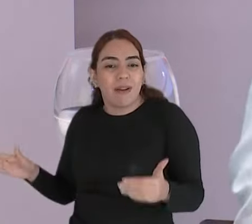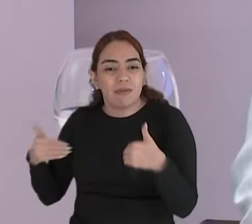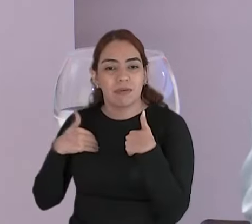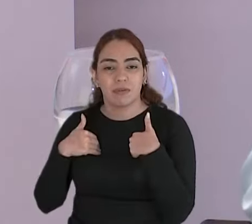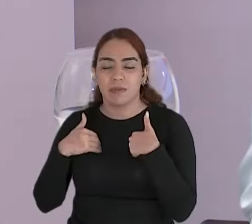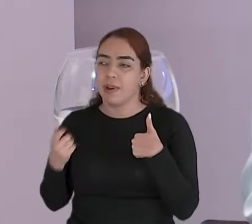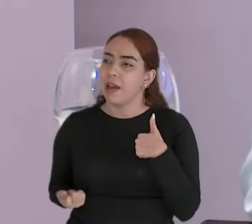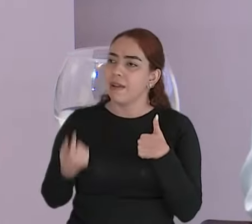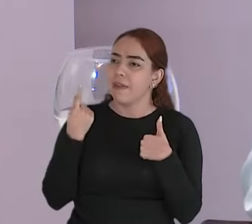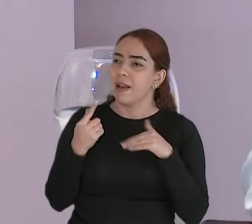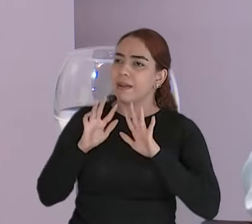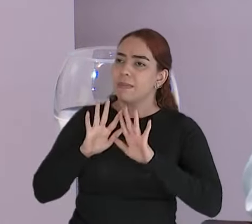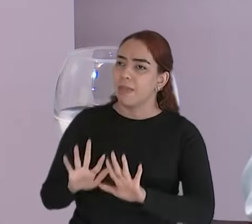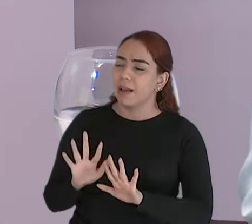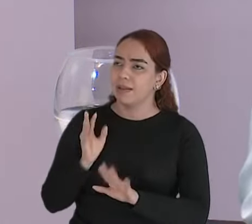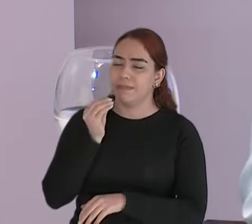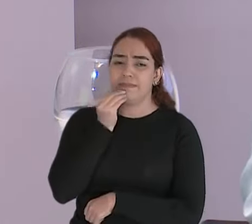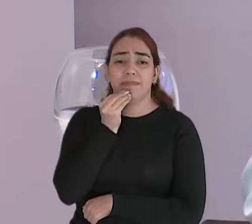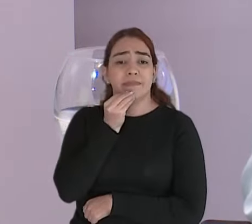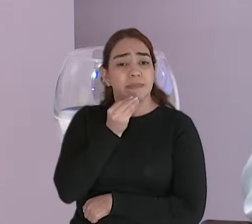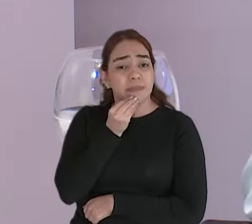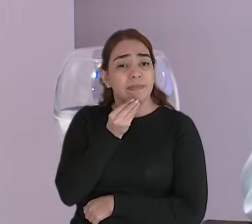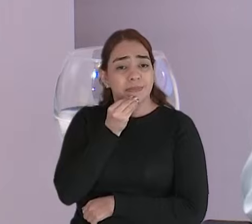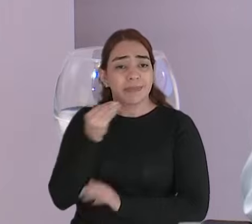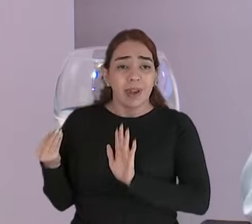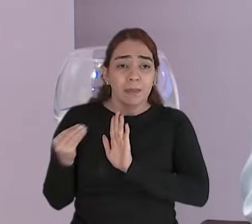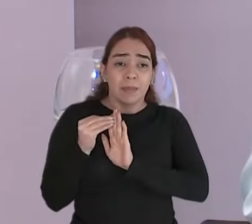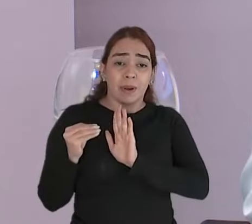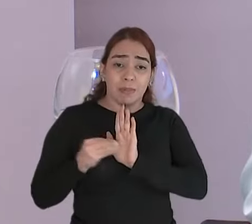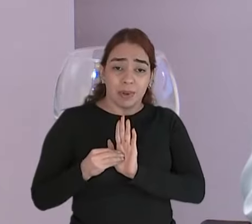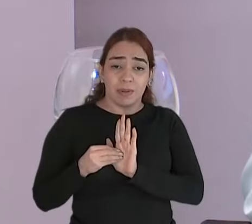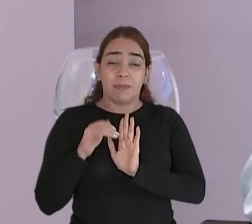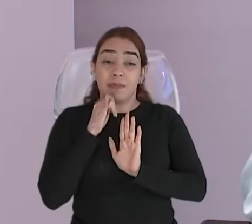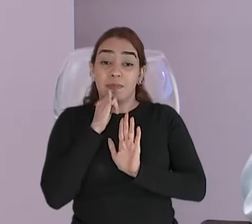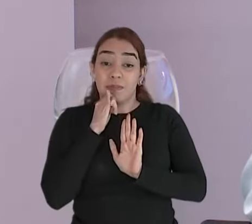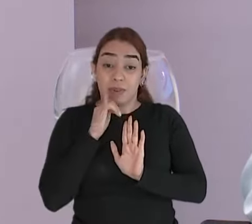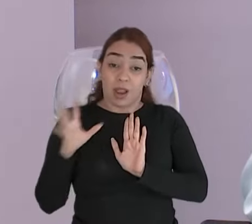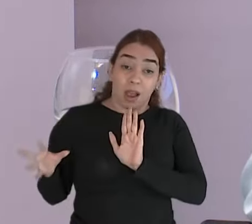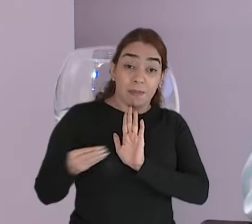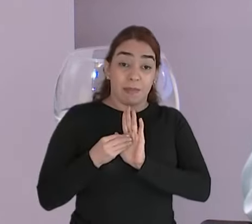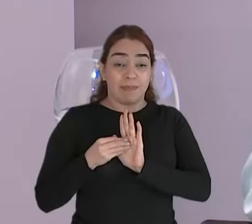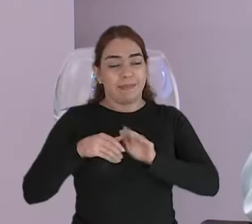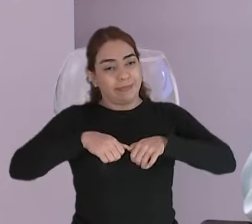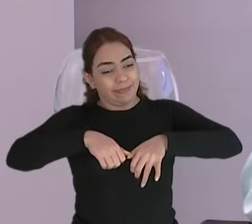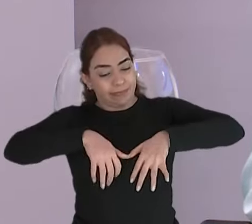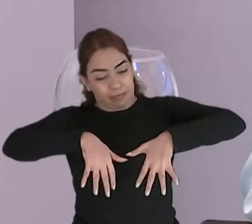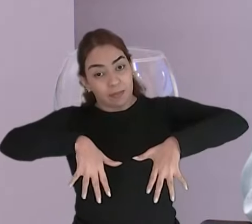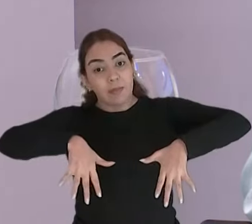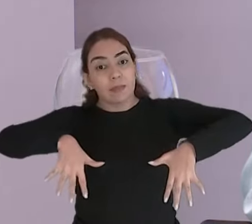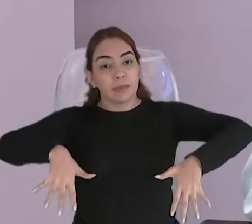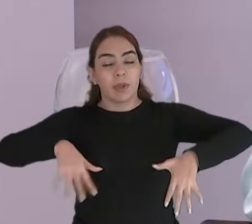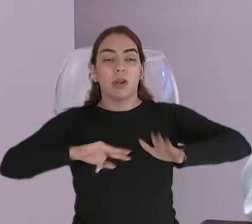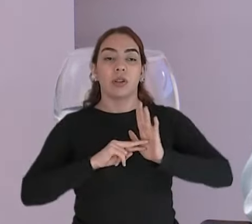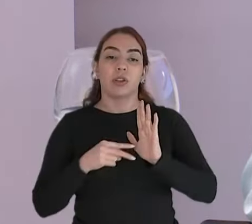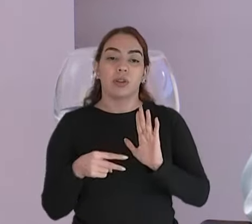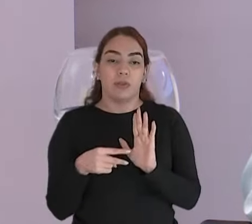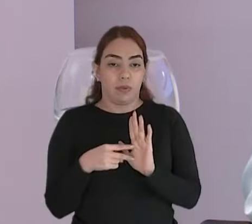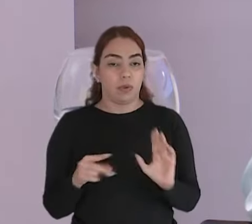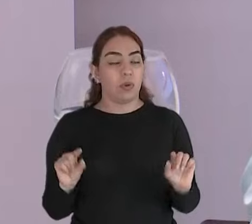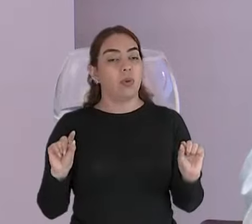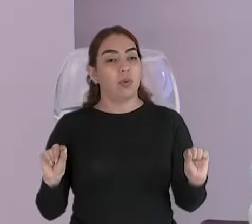e que não fazia sentido essa diferenciação, que fazia tudo parte do mesmo fenômeno, só que de uma maneira